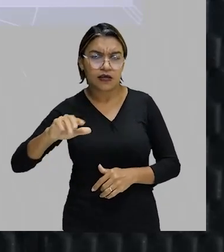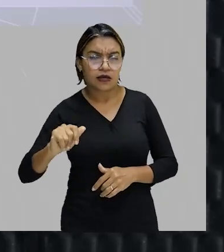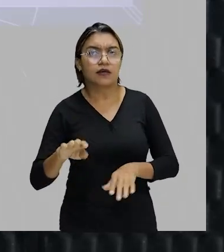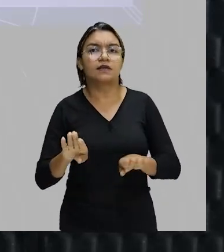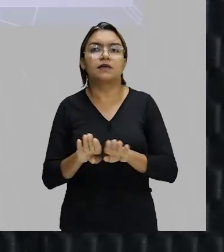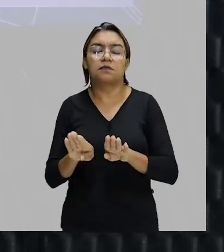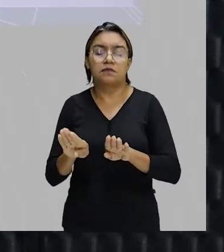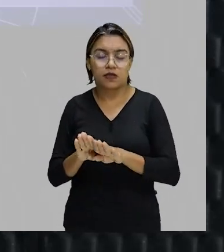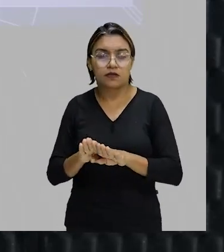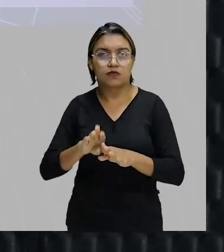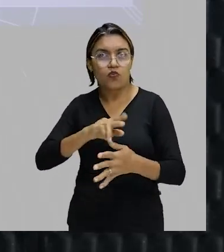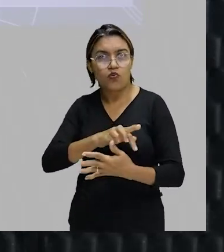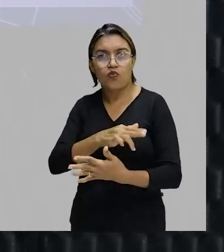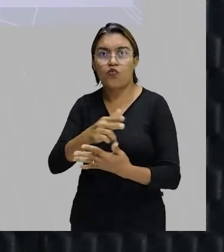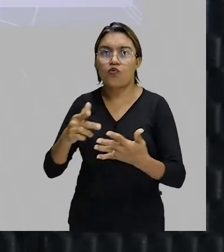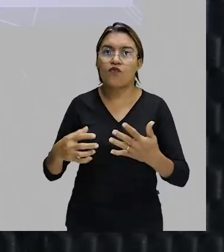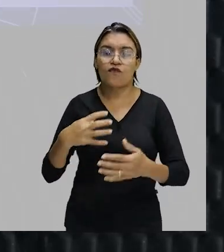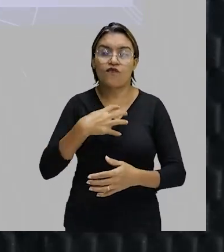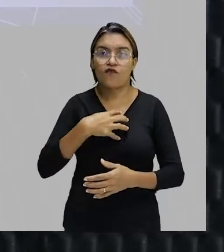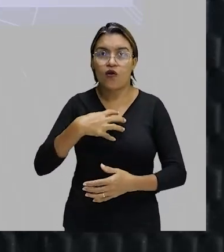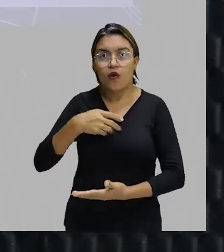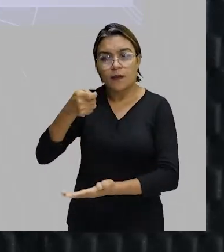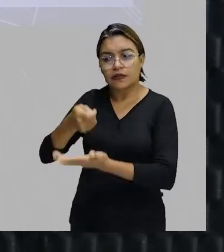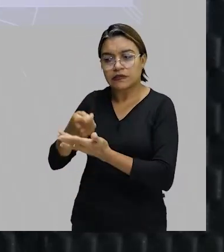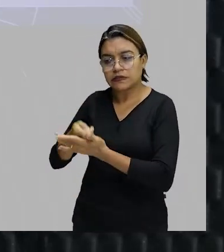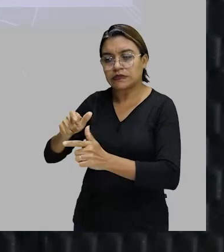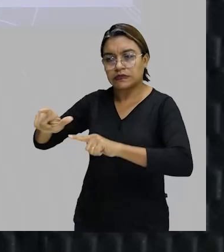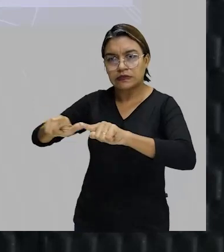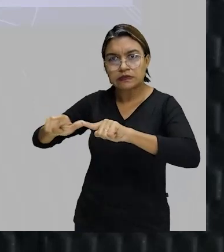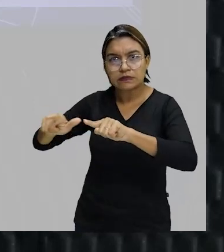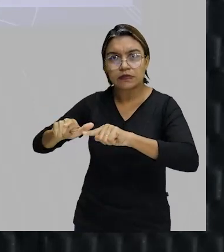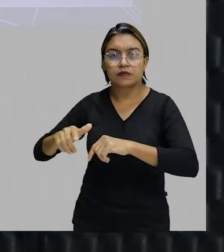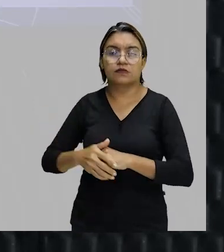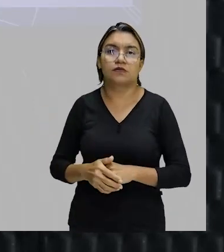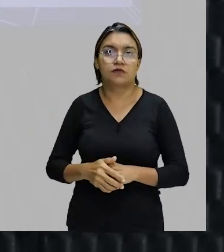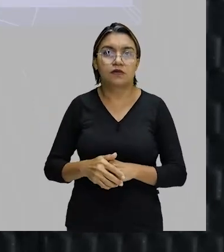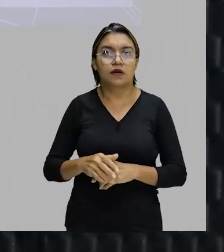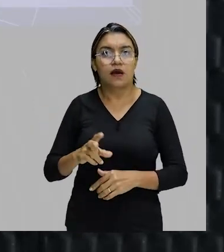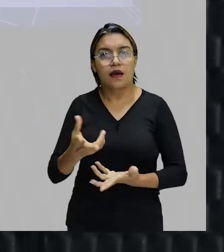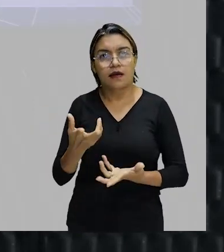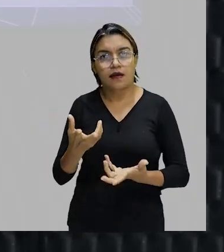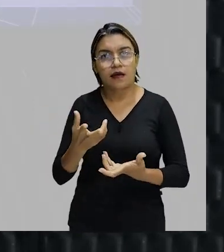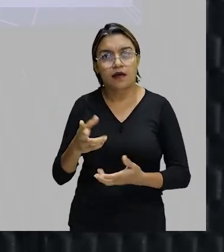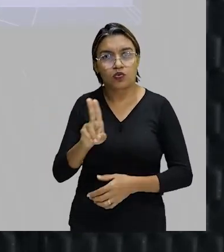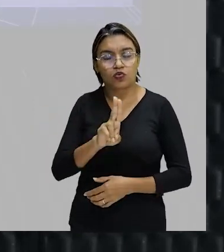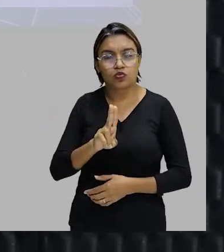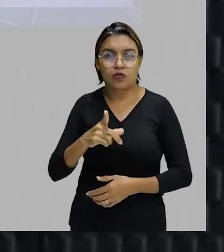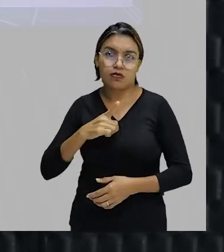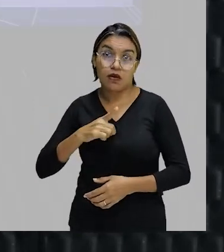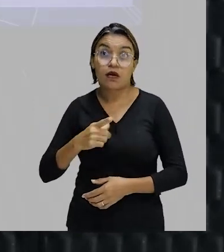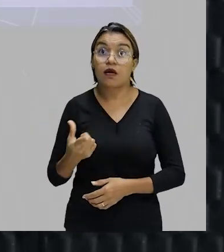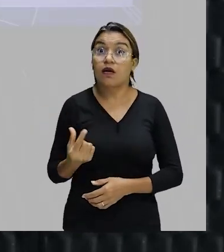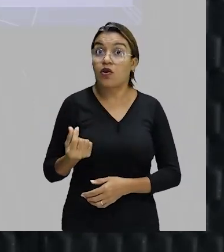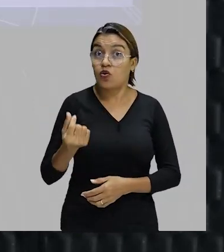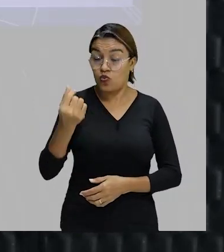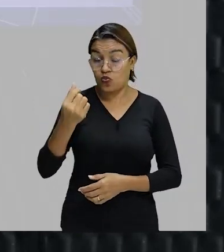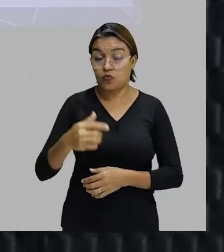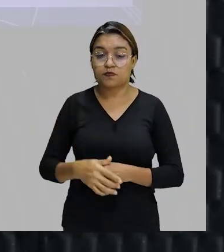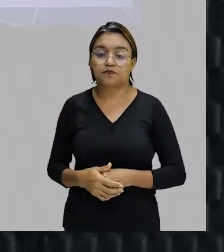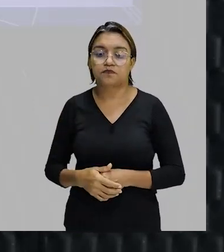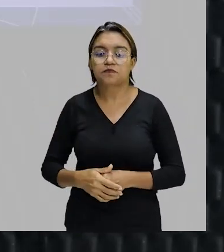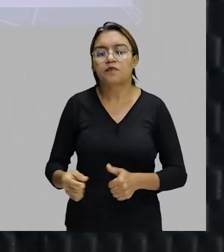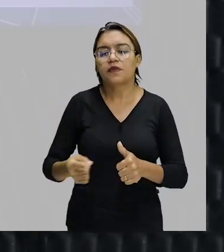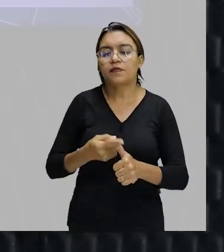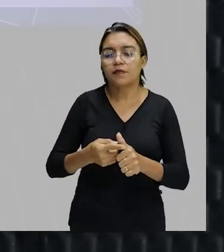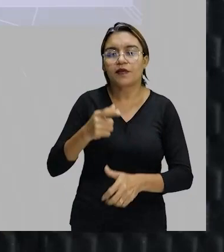reserva, todas essas formas de explorar o trabalhador em torno do lucro. Belezinha? Então, primeira revolução industrial